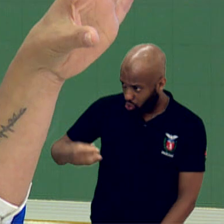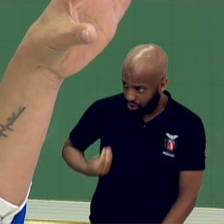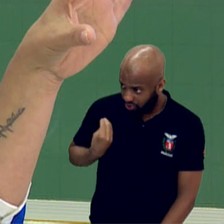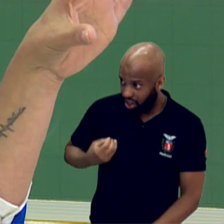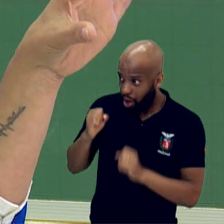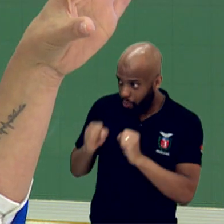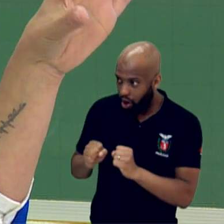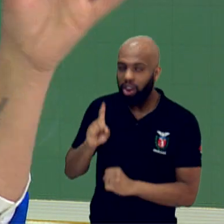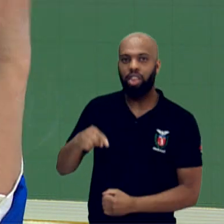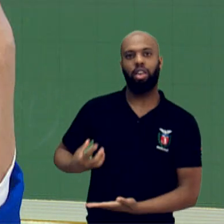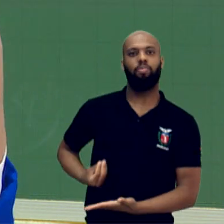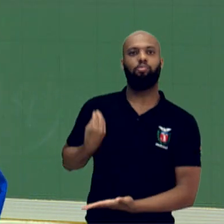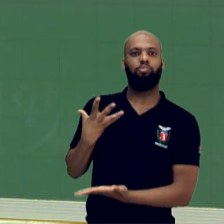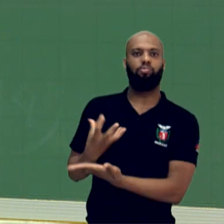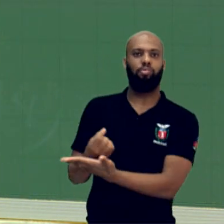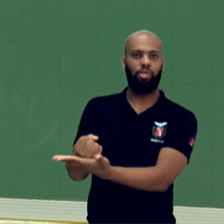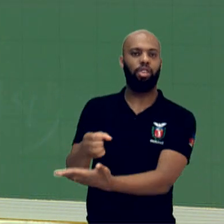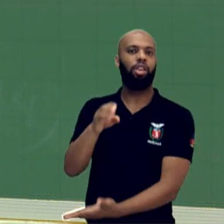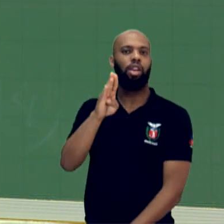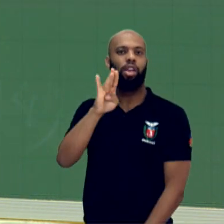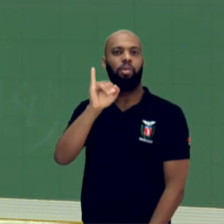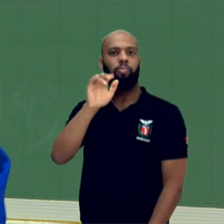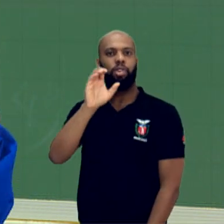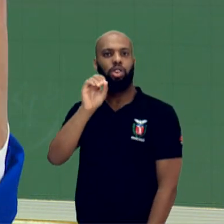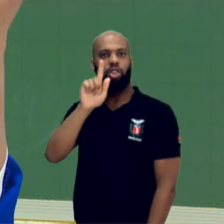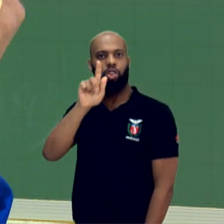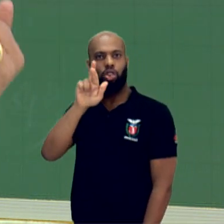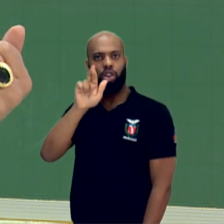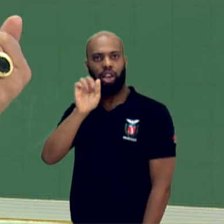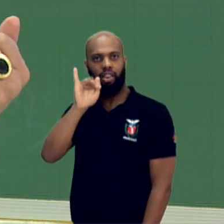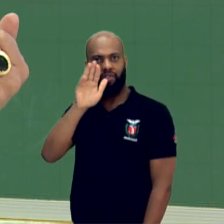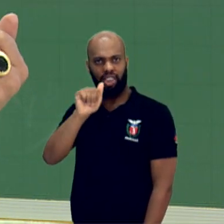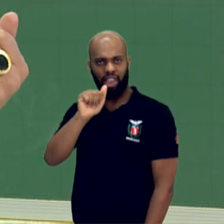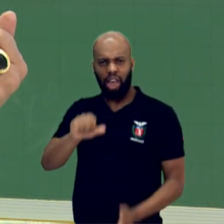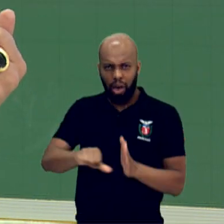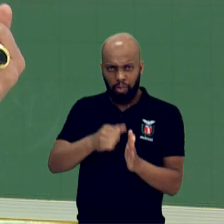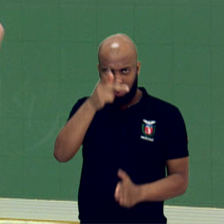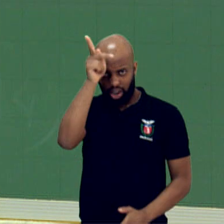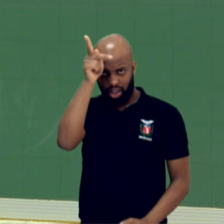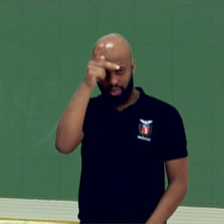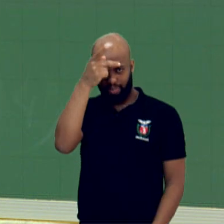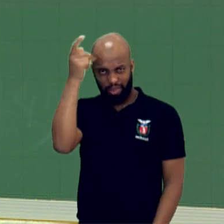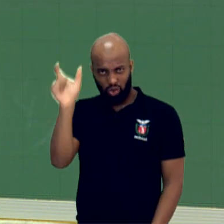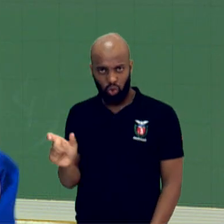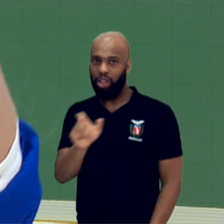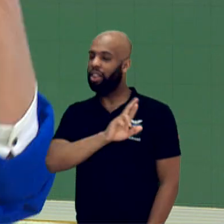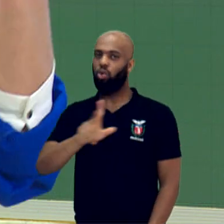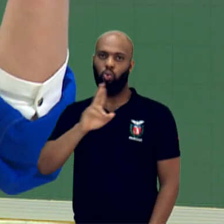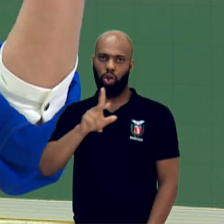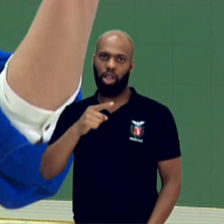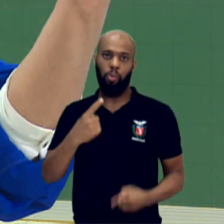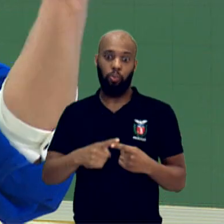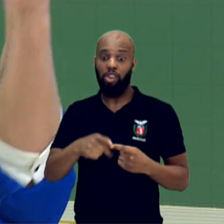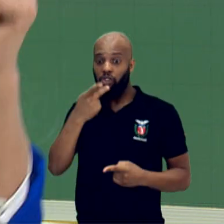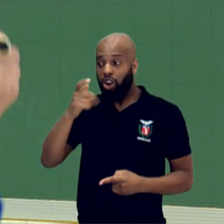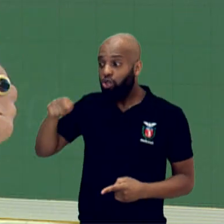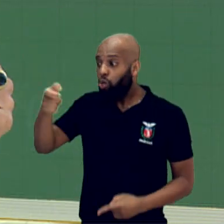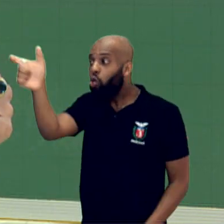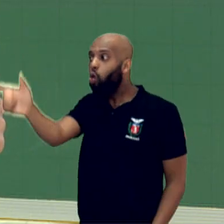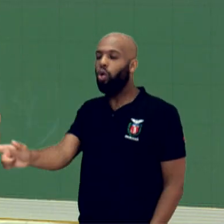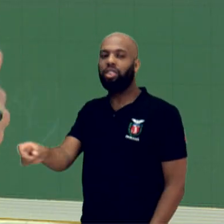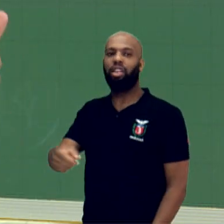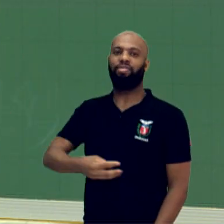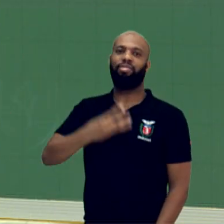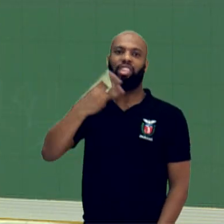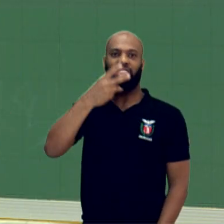outra pessoa. Então, a pessoa que estará contando não será em primeira pessoa, porque ela não está falando dela, ela está falando de um